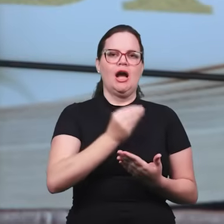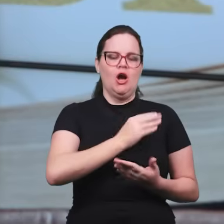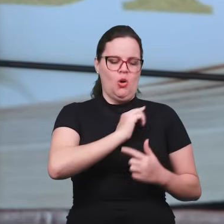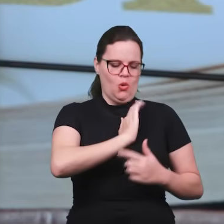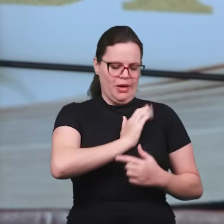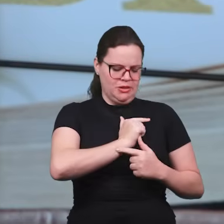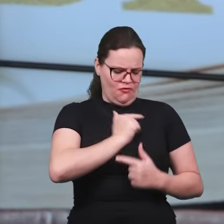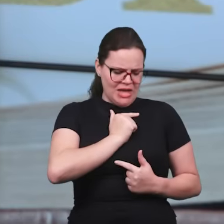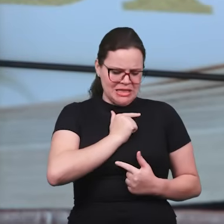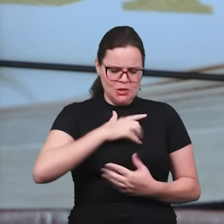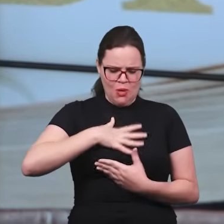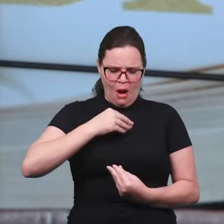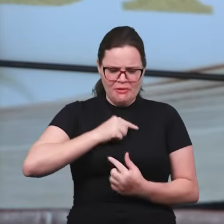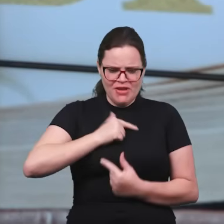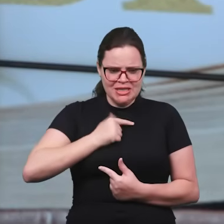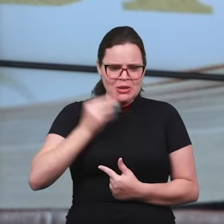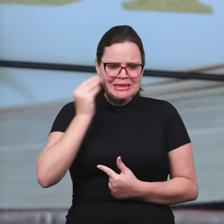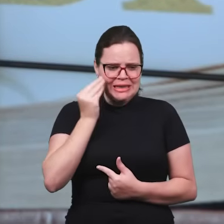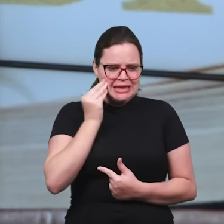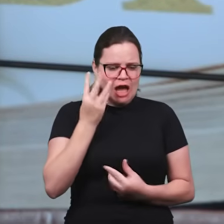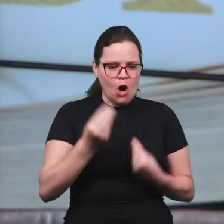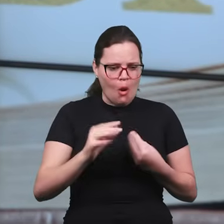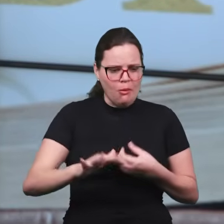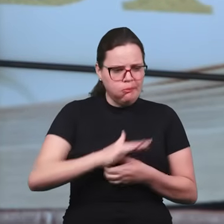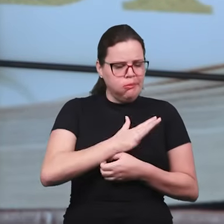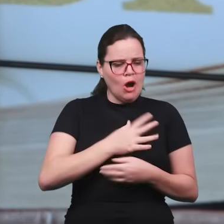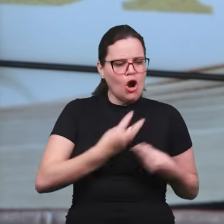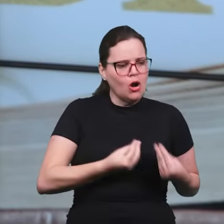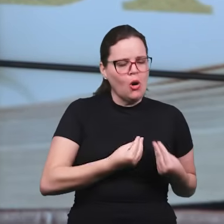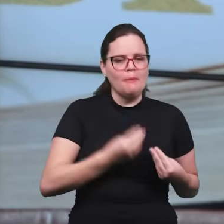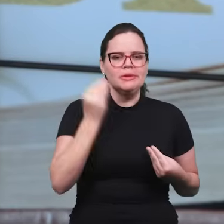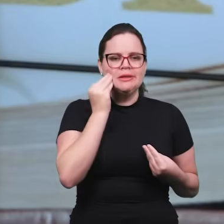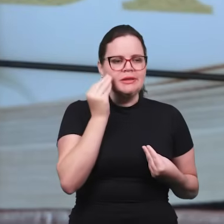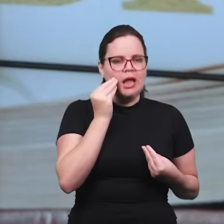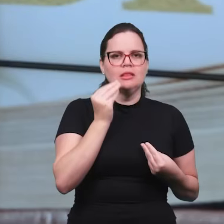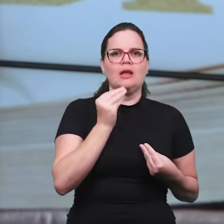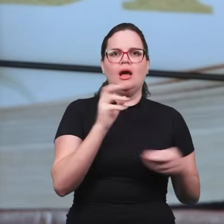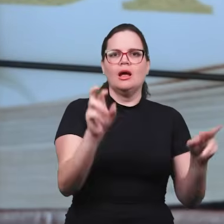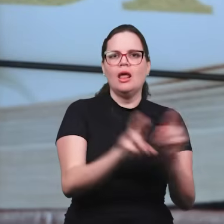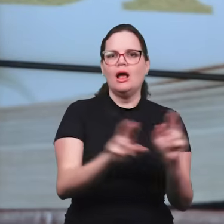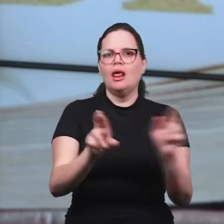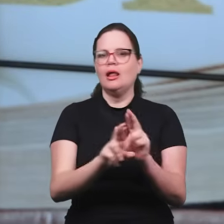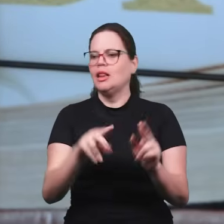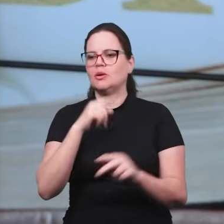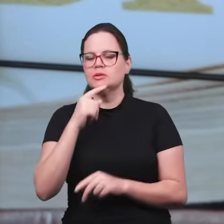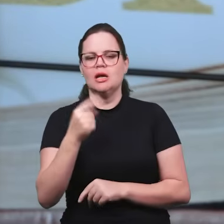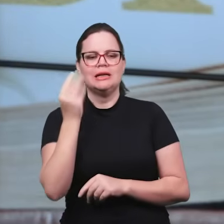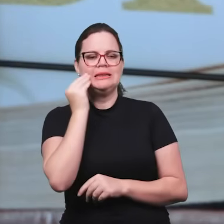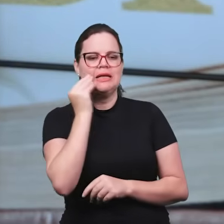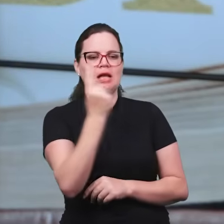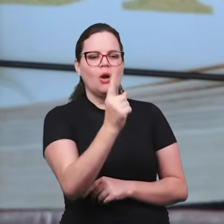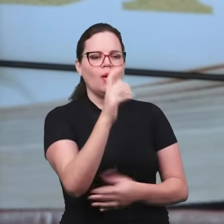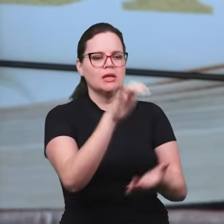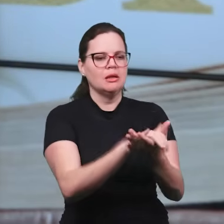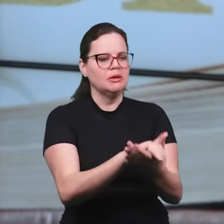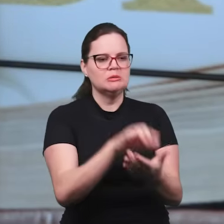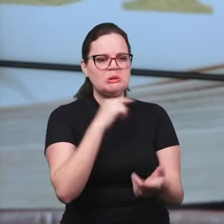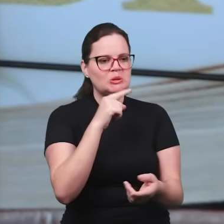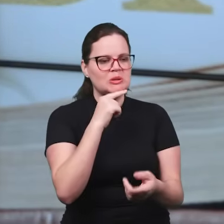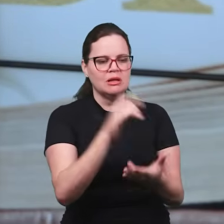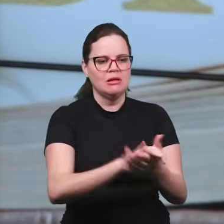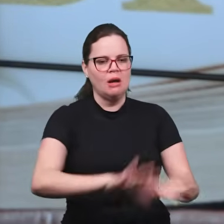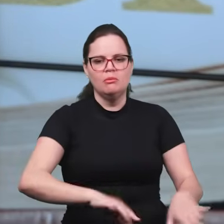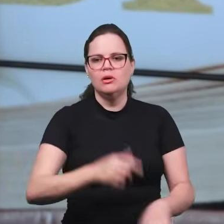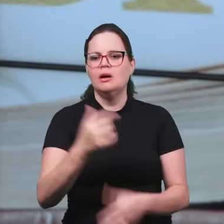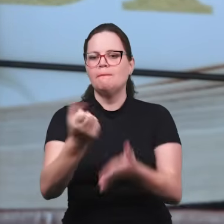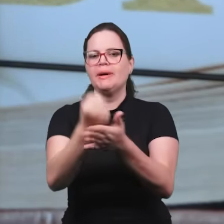seu coração, na sua alma, que ela não consegue. Então, quando ela vê que um relacionamento não deu certo, ela passa para outro.